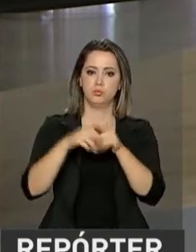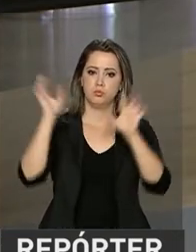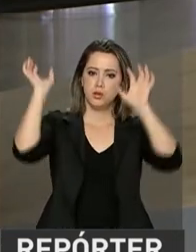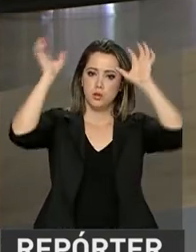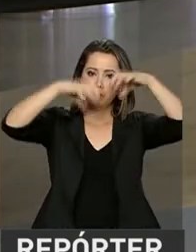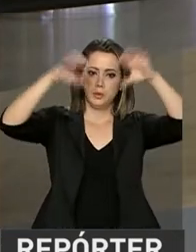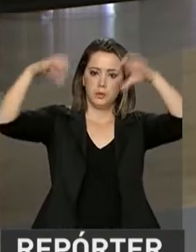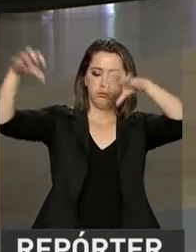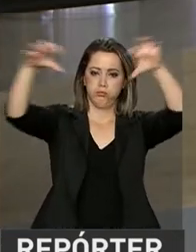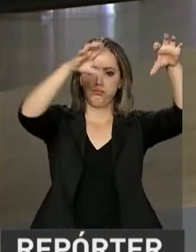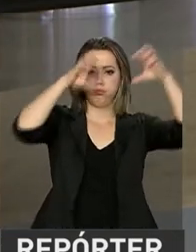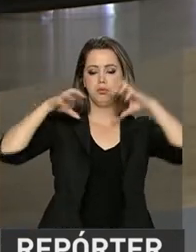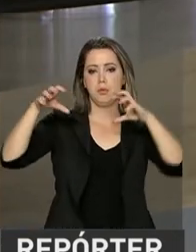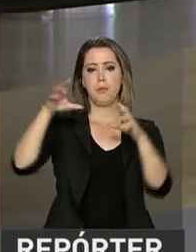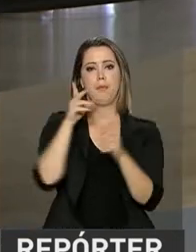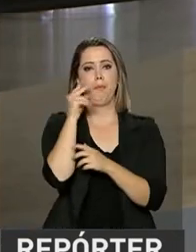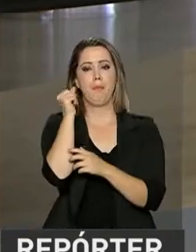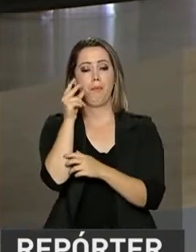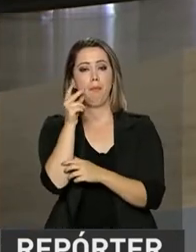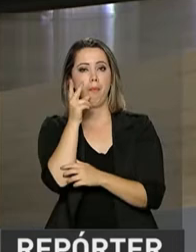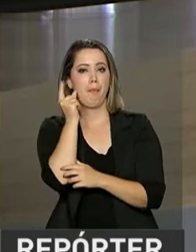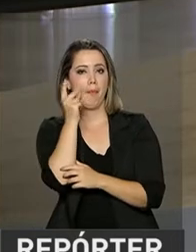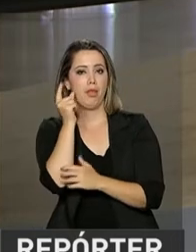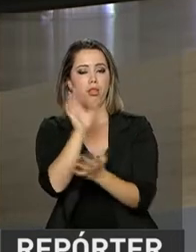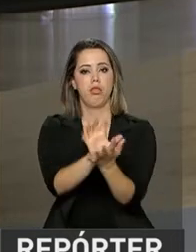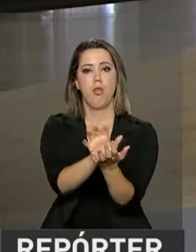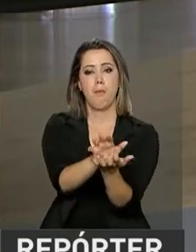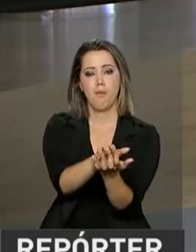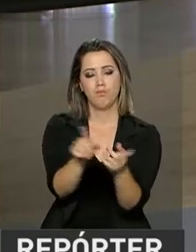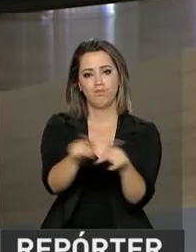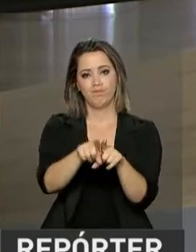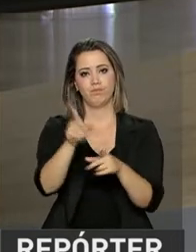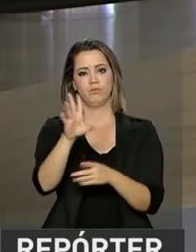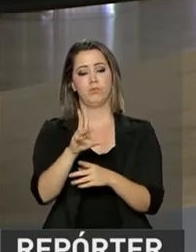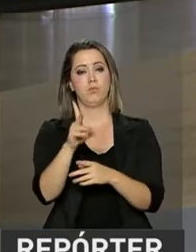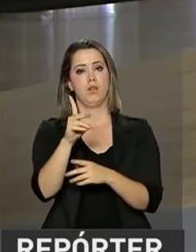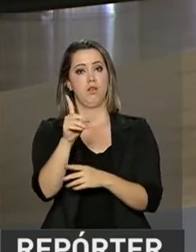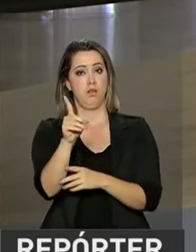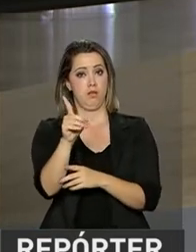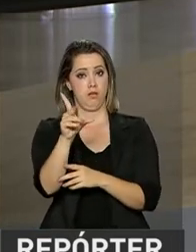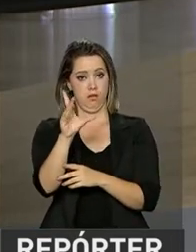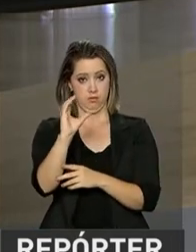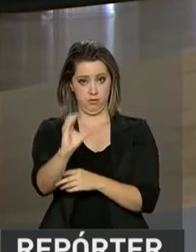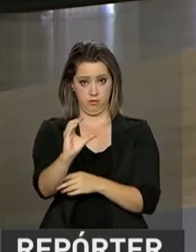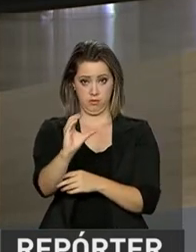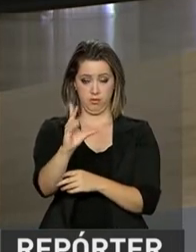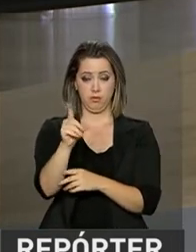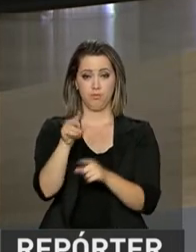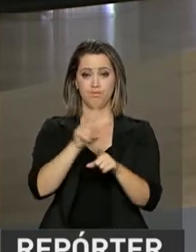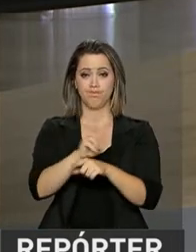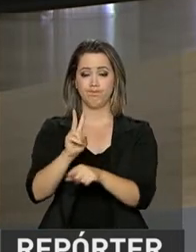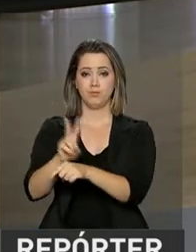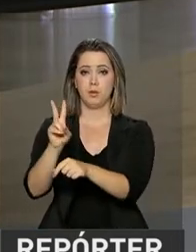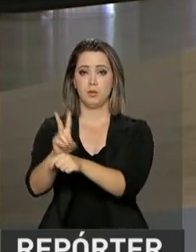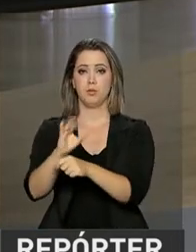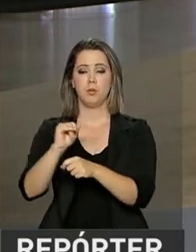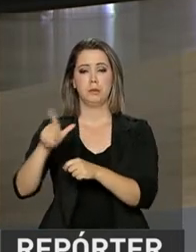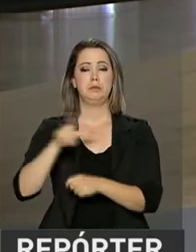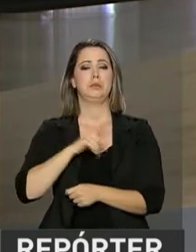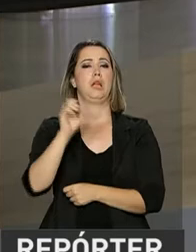em pernambuco e alagoas segundo as defesas civis estaduais existem nos dois estados pelo menos